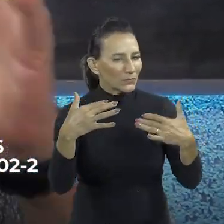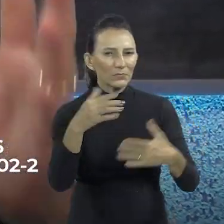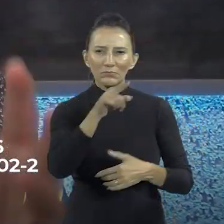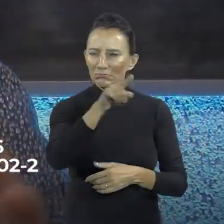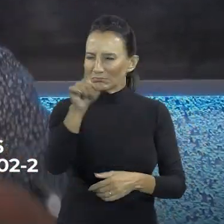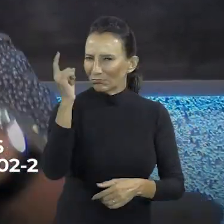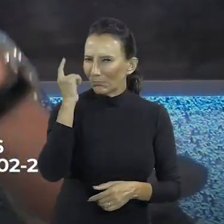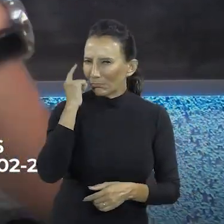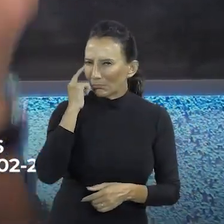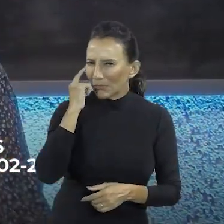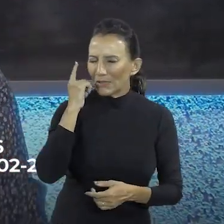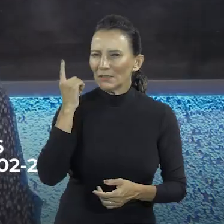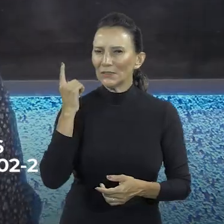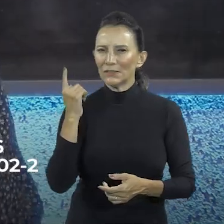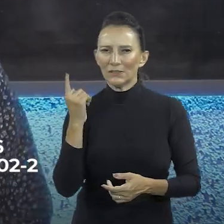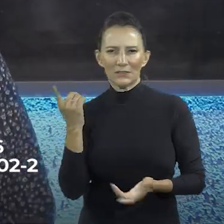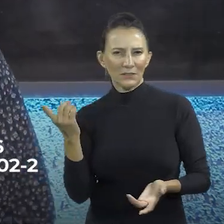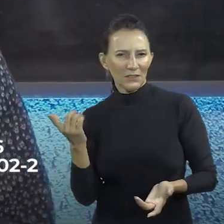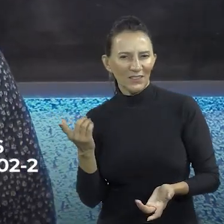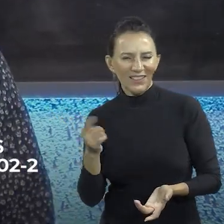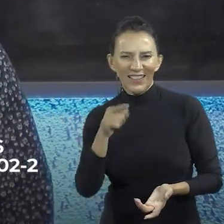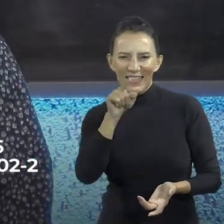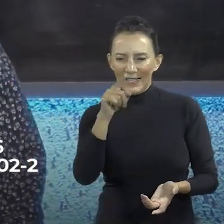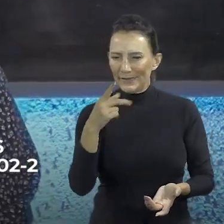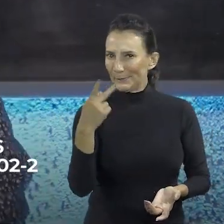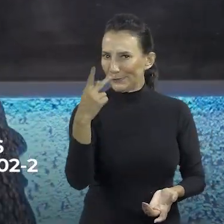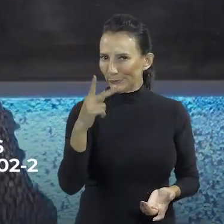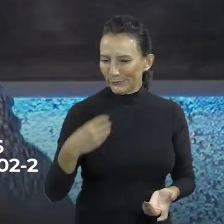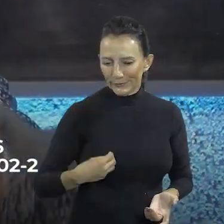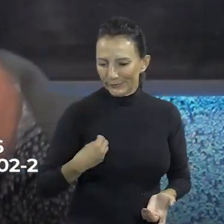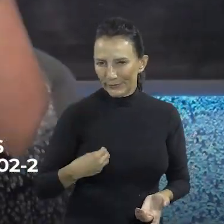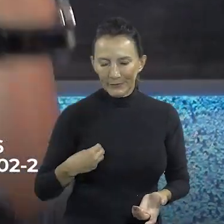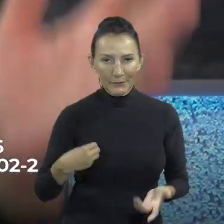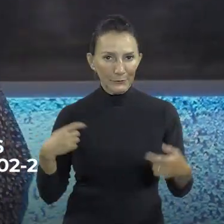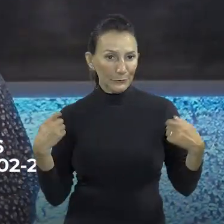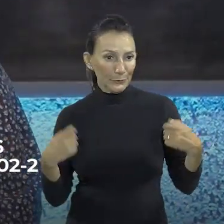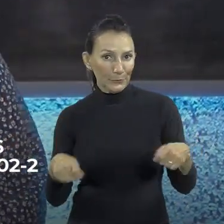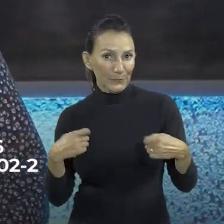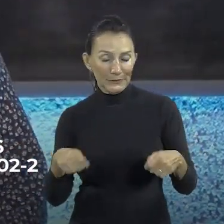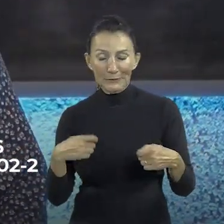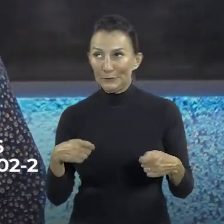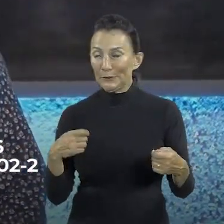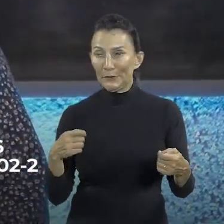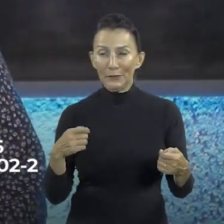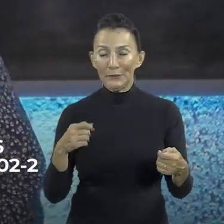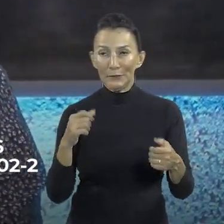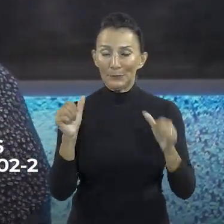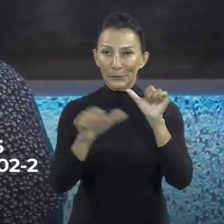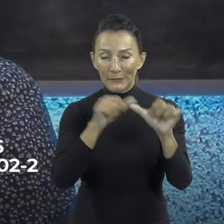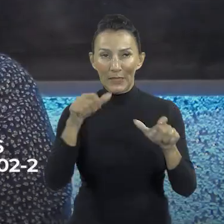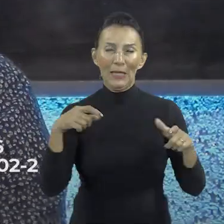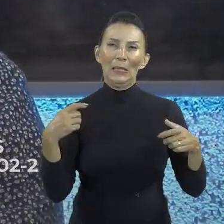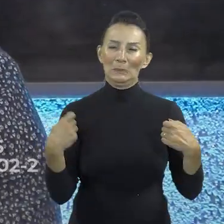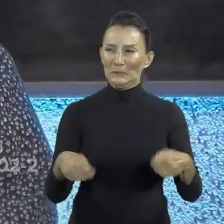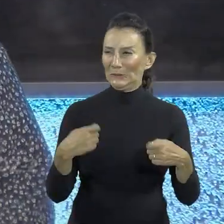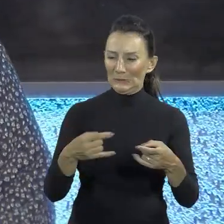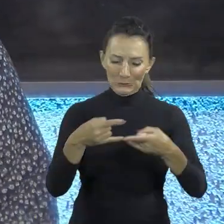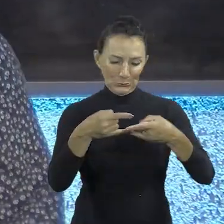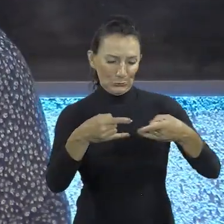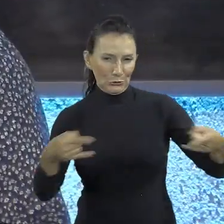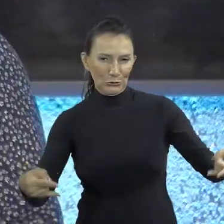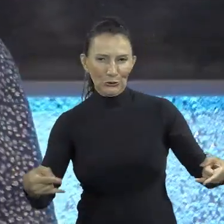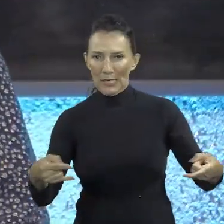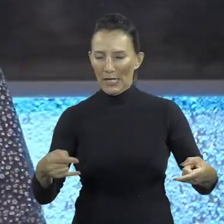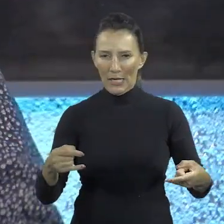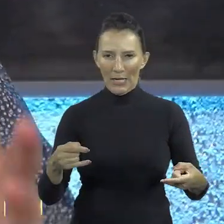você pensa que precisa, que a solução da tua vida é um cheque especial, é ganhar uma mega